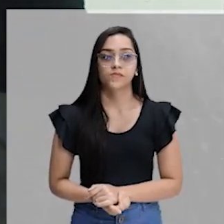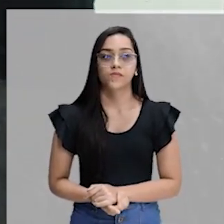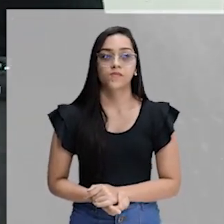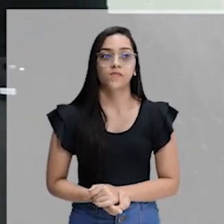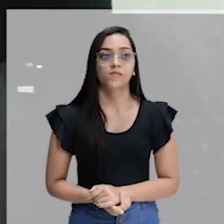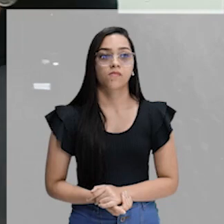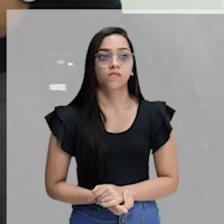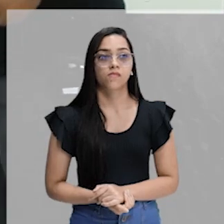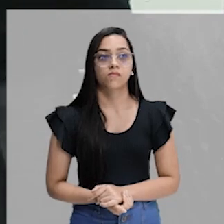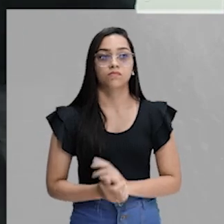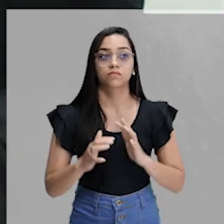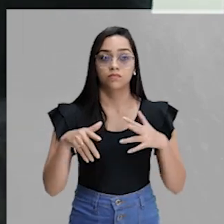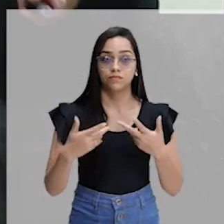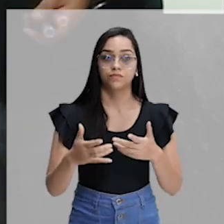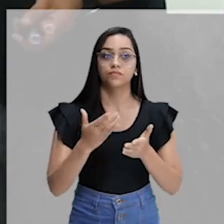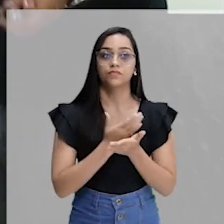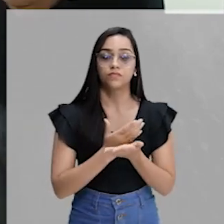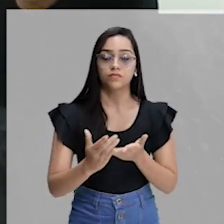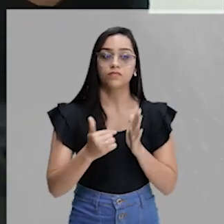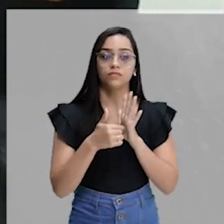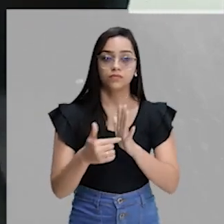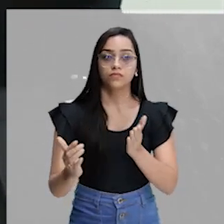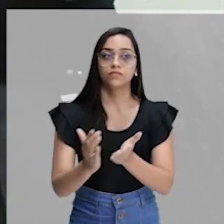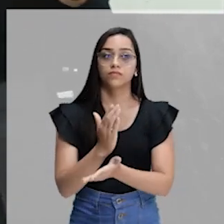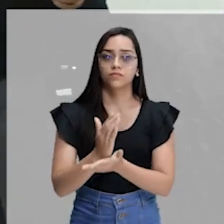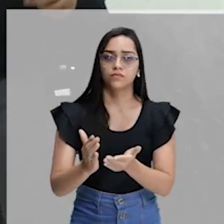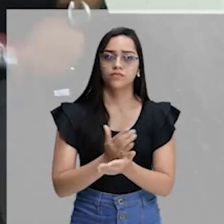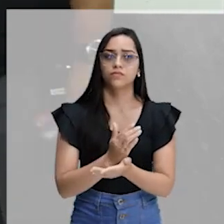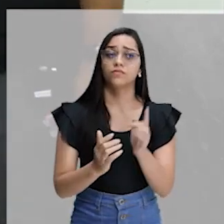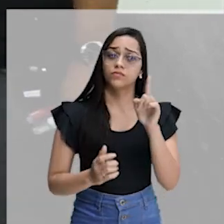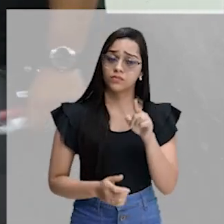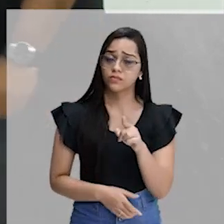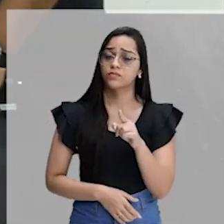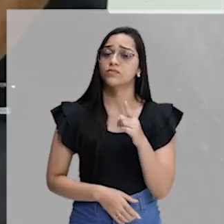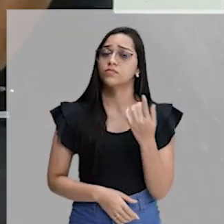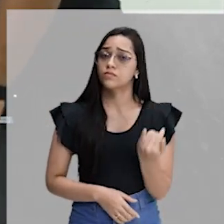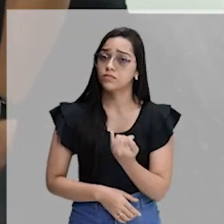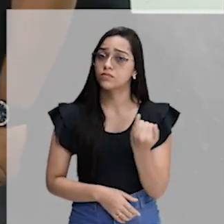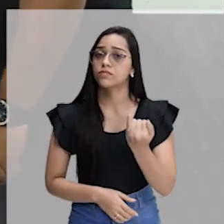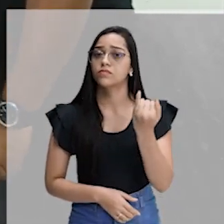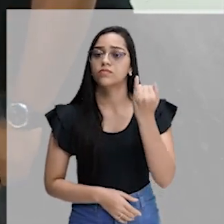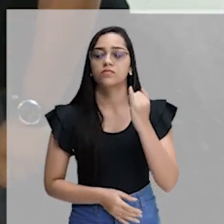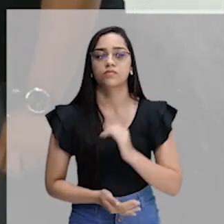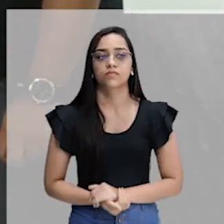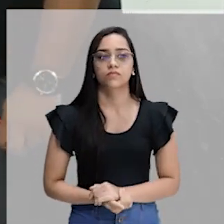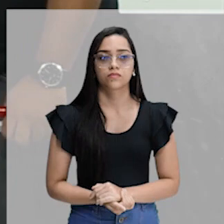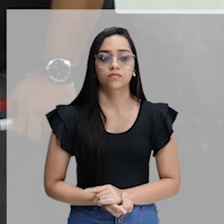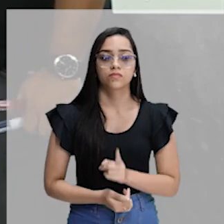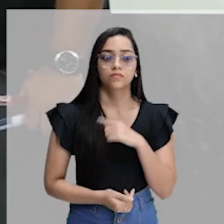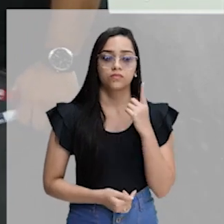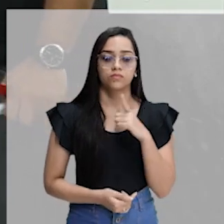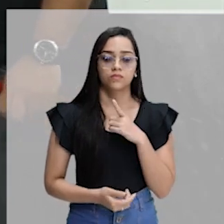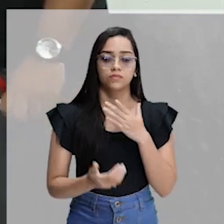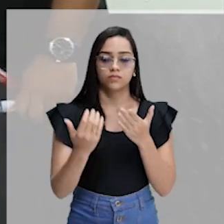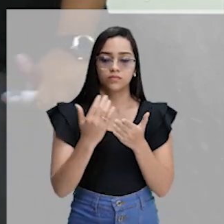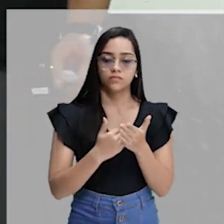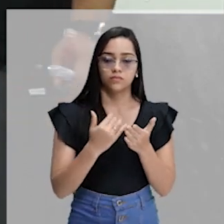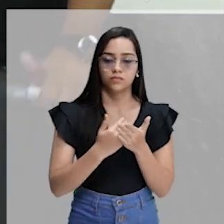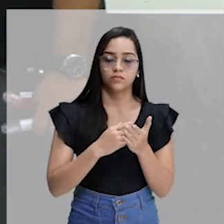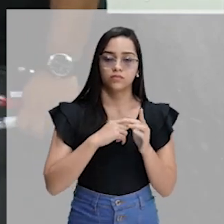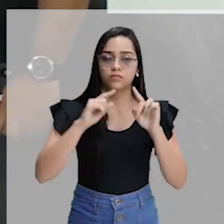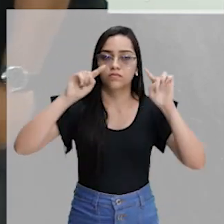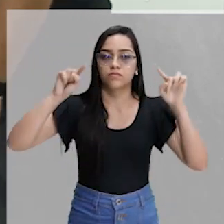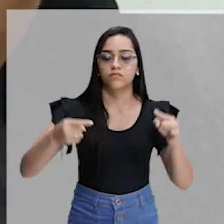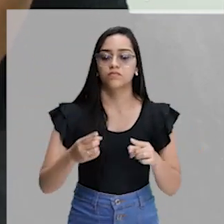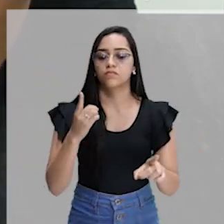Bom, então aqui começa a aparecer algumas coisas que são recorrentes, ok? Se nós tirarmos isso aqui do parênteses,